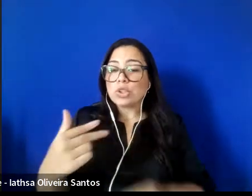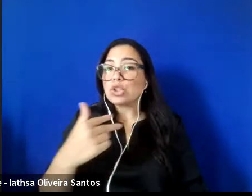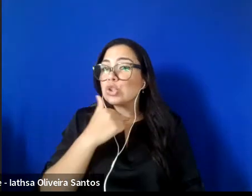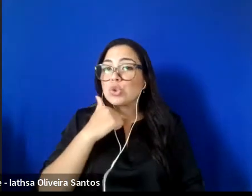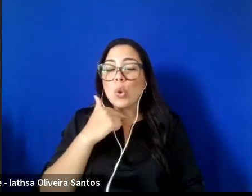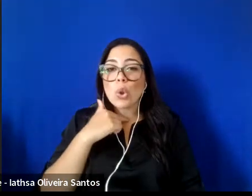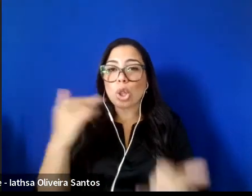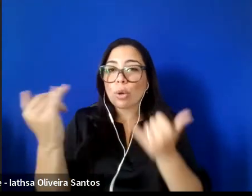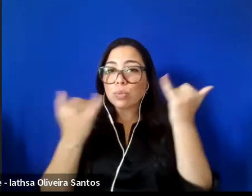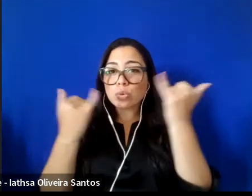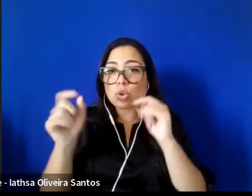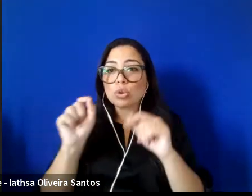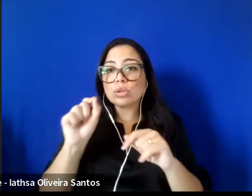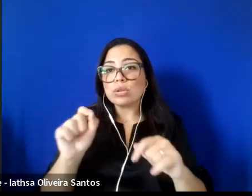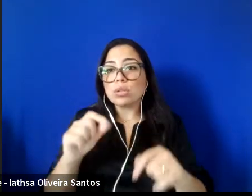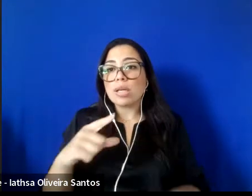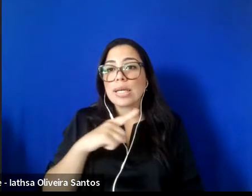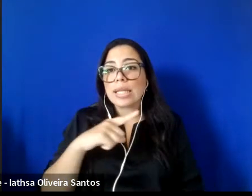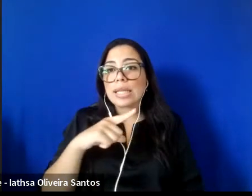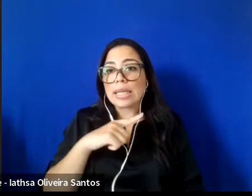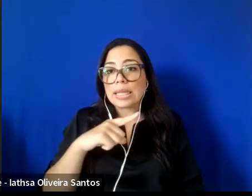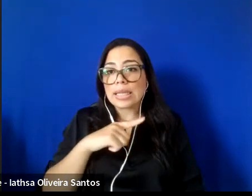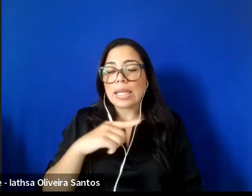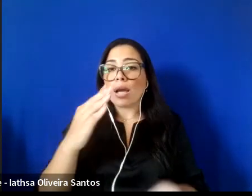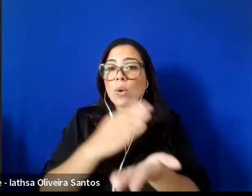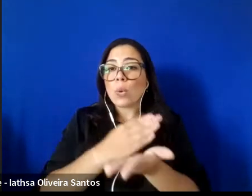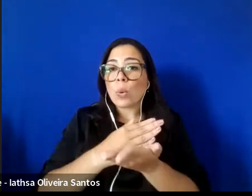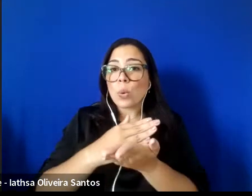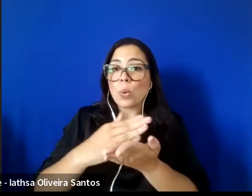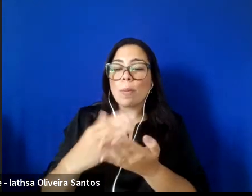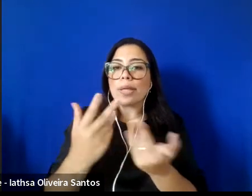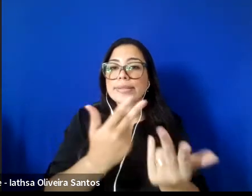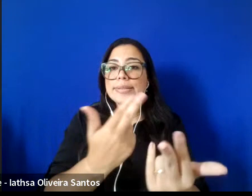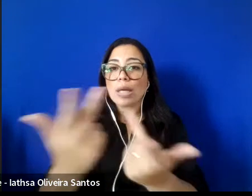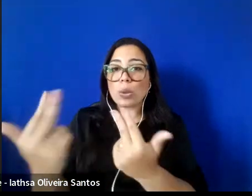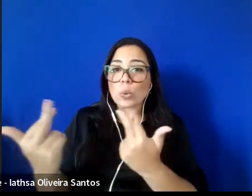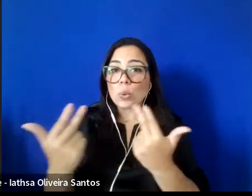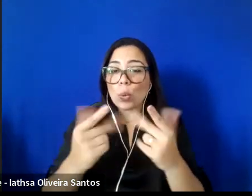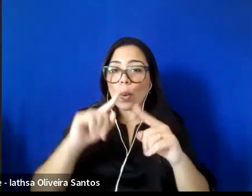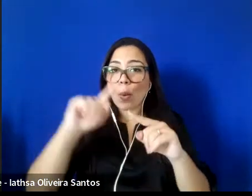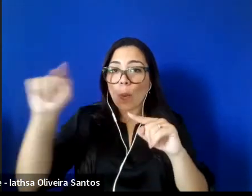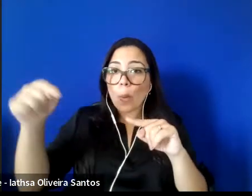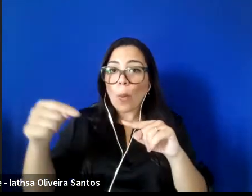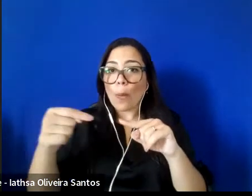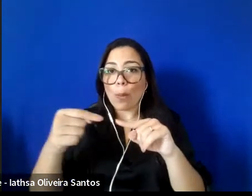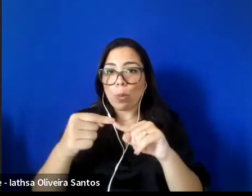que alguma delas tenha iniciado dessa forma objetiva e